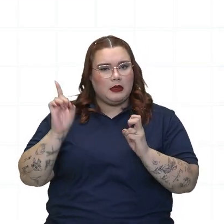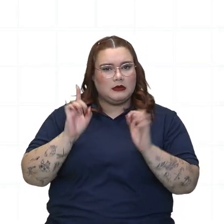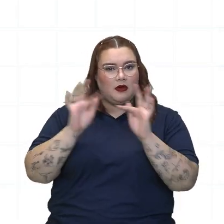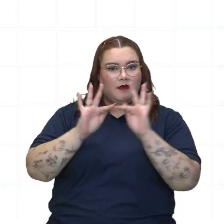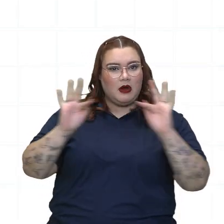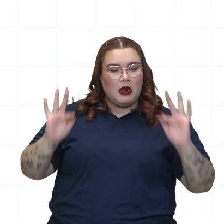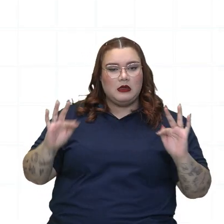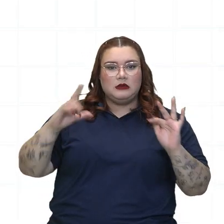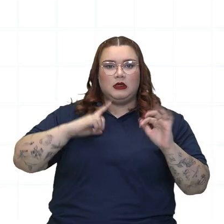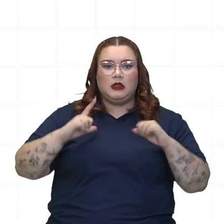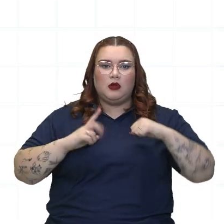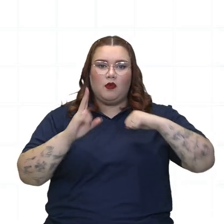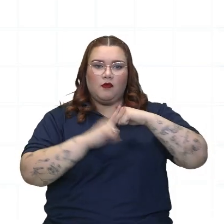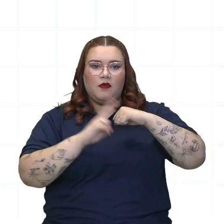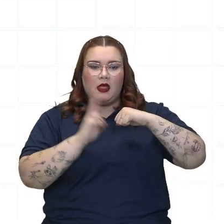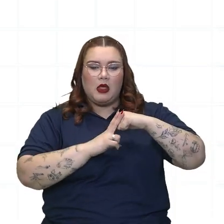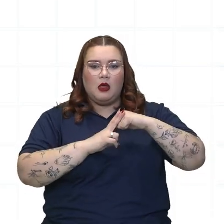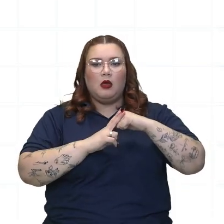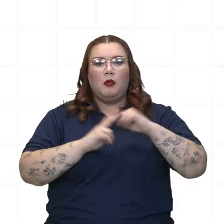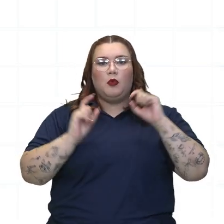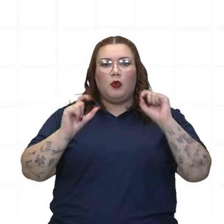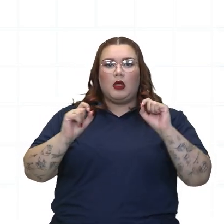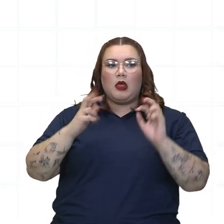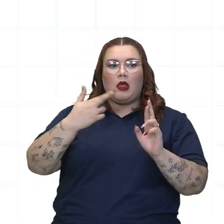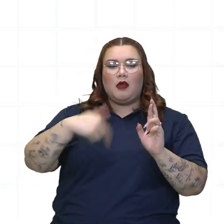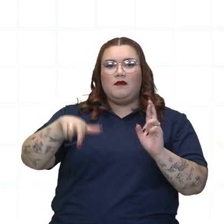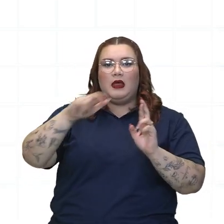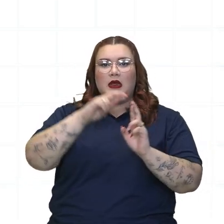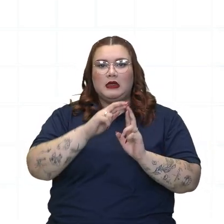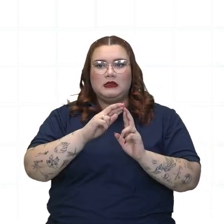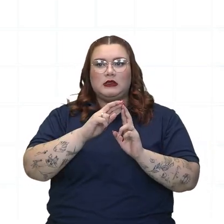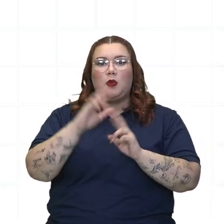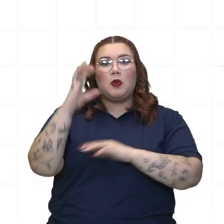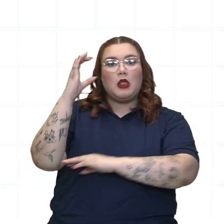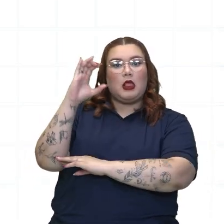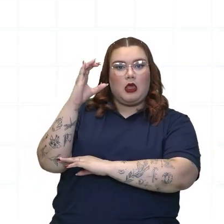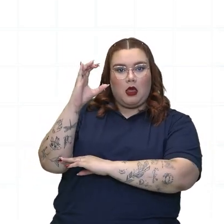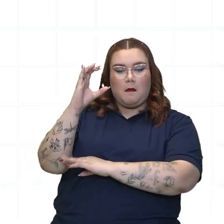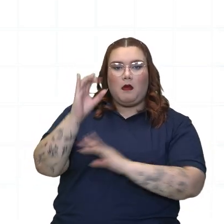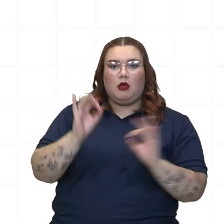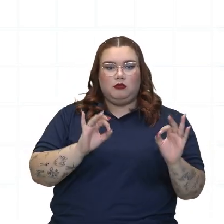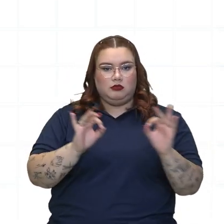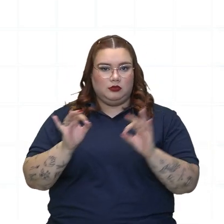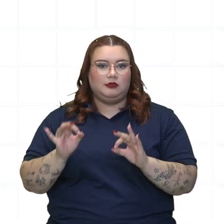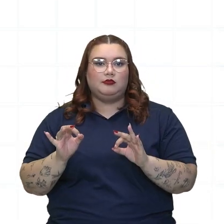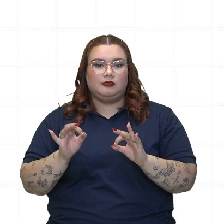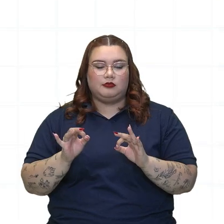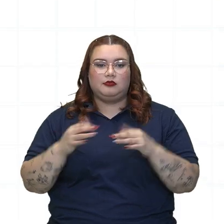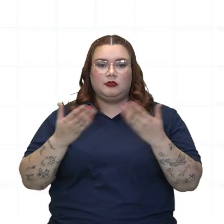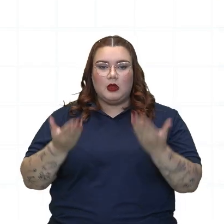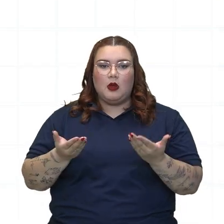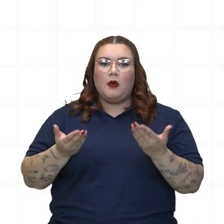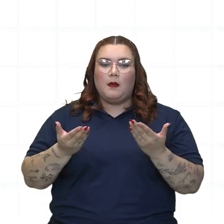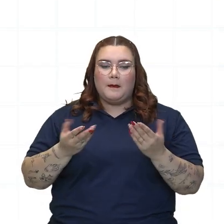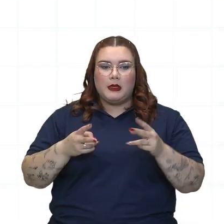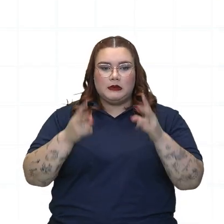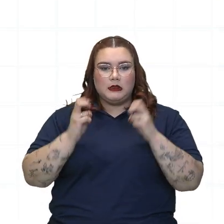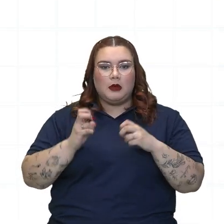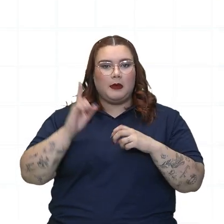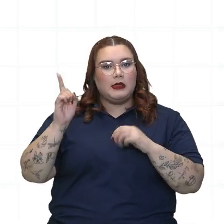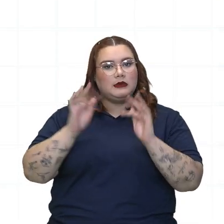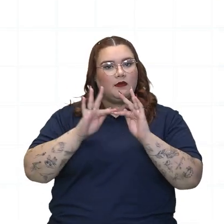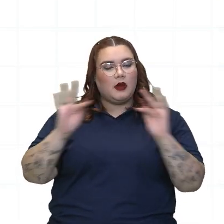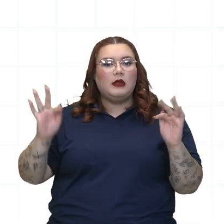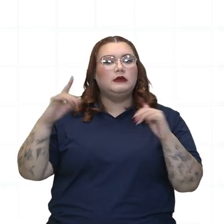Fazia frio. Ora, quando eu pergunto para o verbo, porque isso é uma oração, ela tem verbo, tá ali,